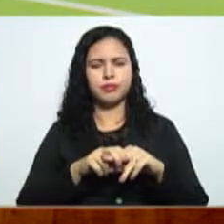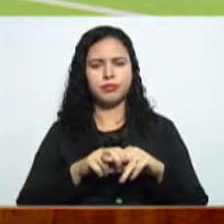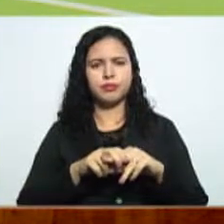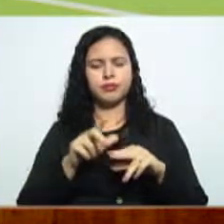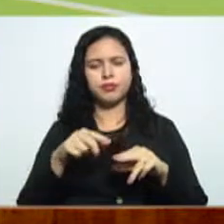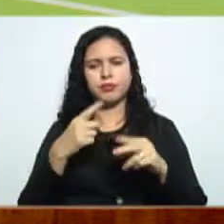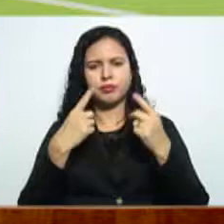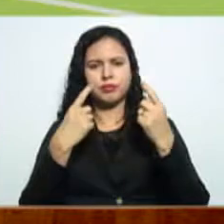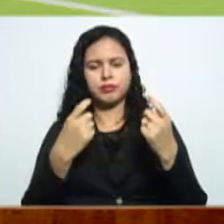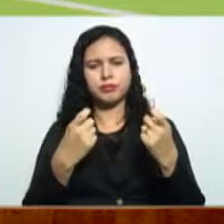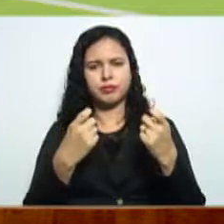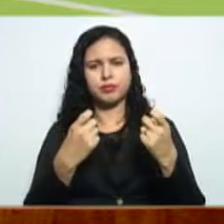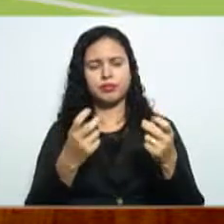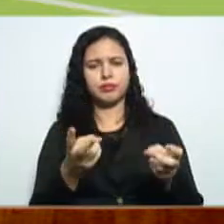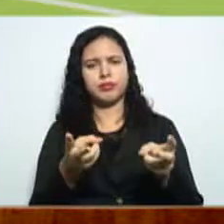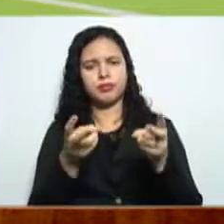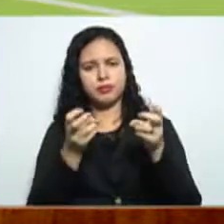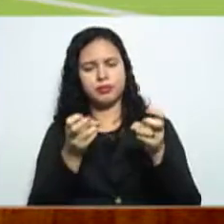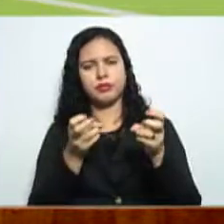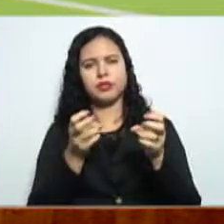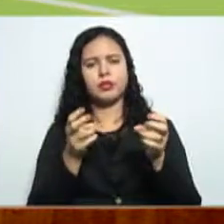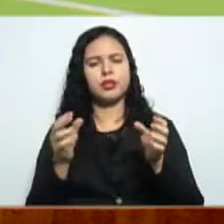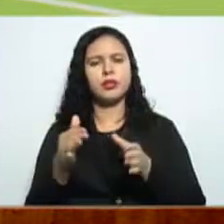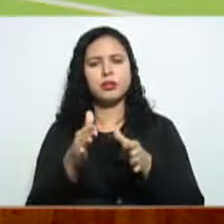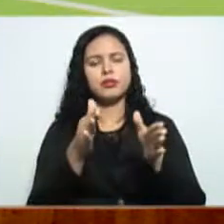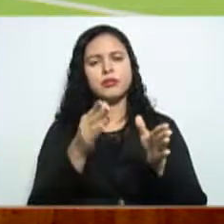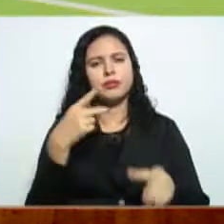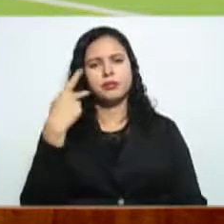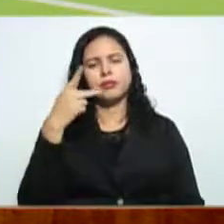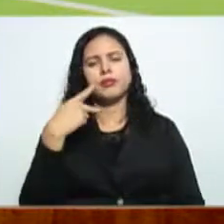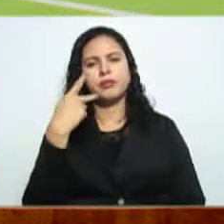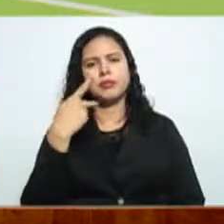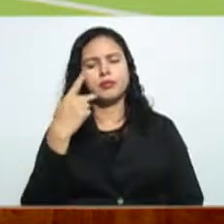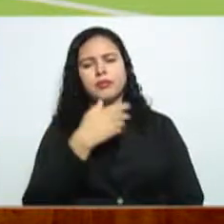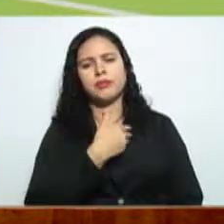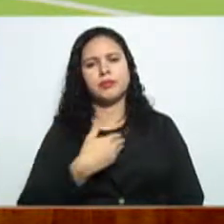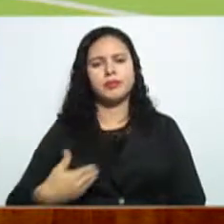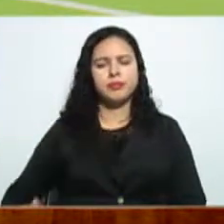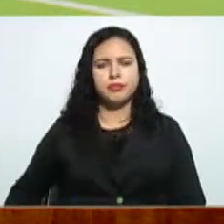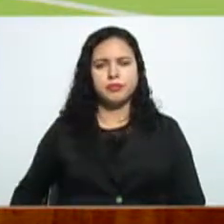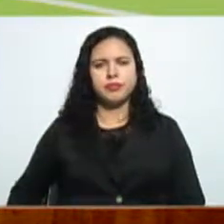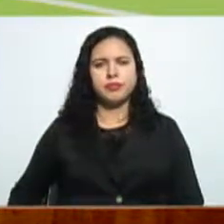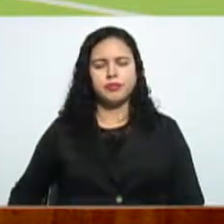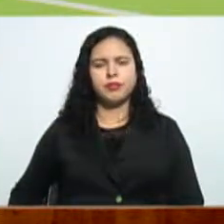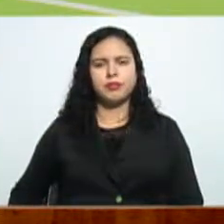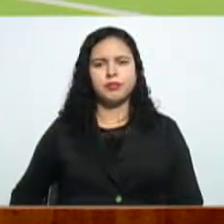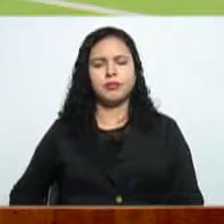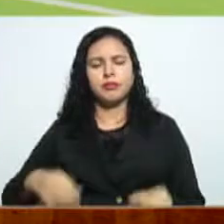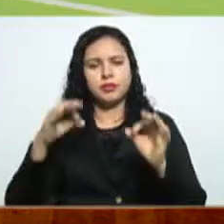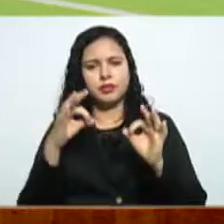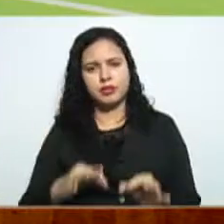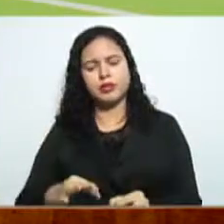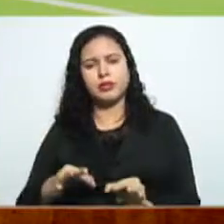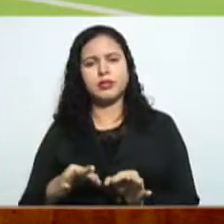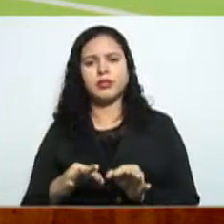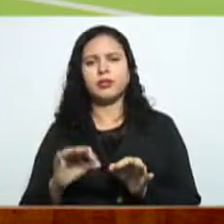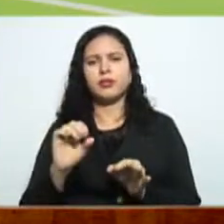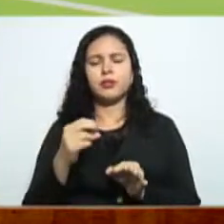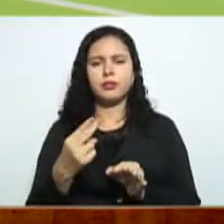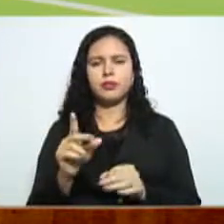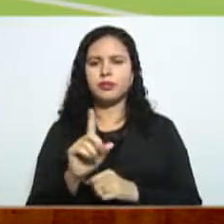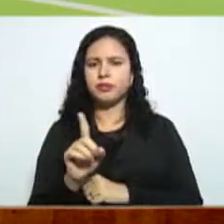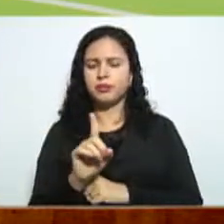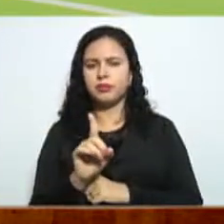é interessante observar isso, para onde as políticas públicas estão indo no sentido, será que elas estão indo para o caminho correto ou